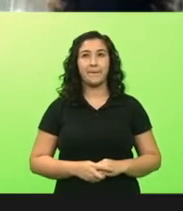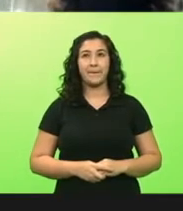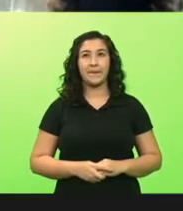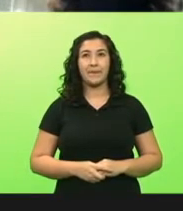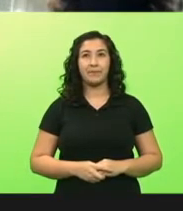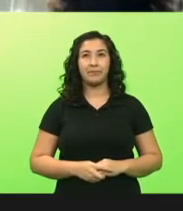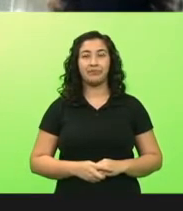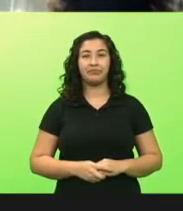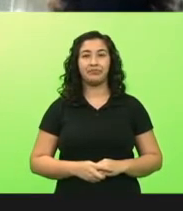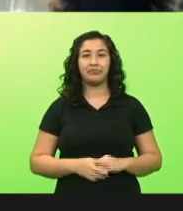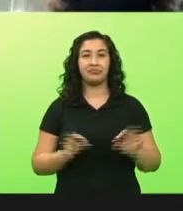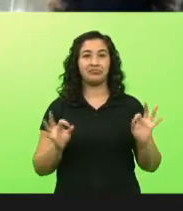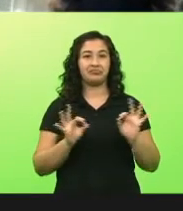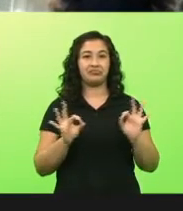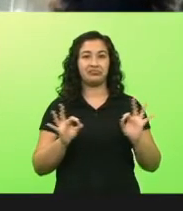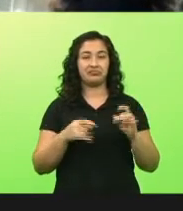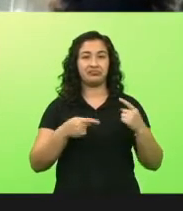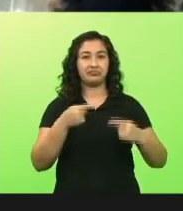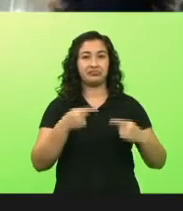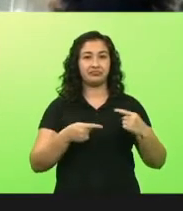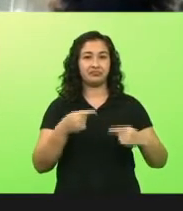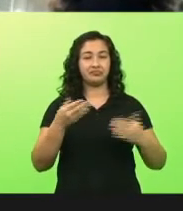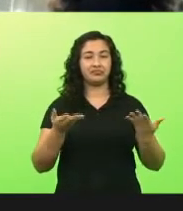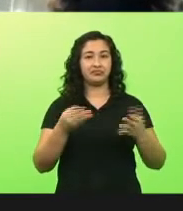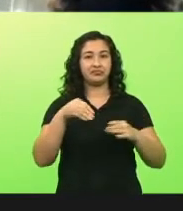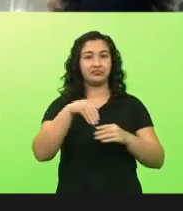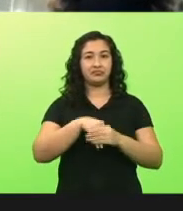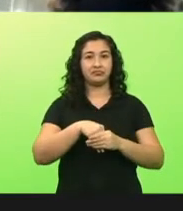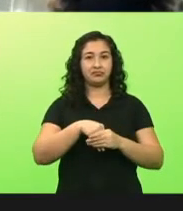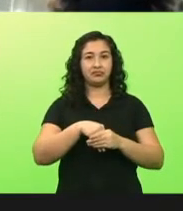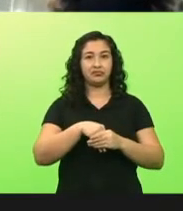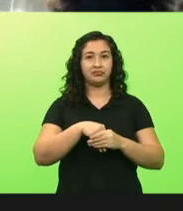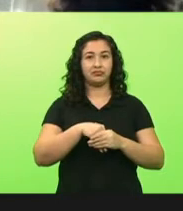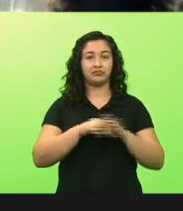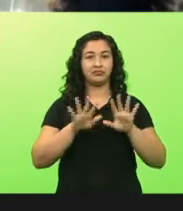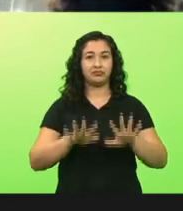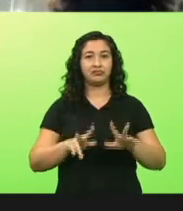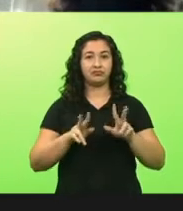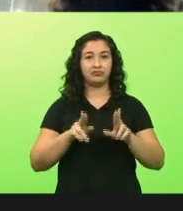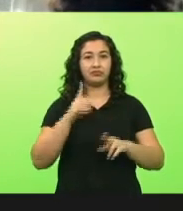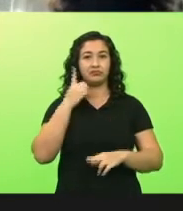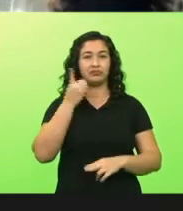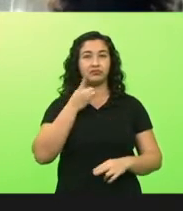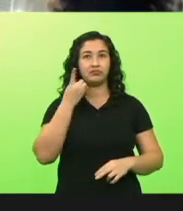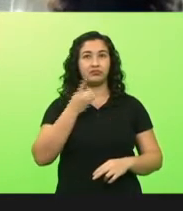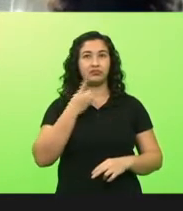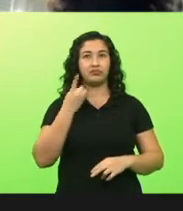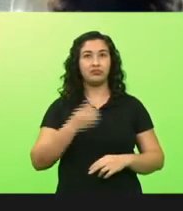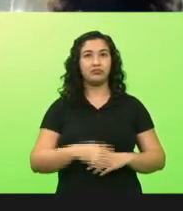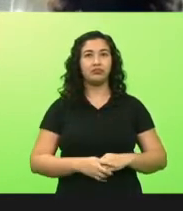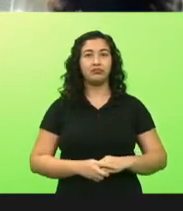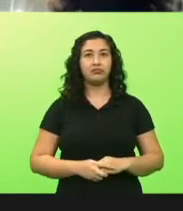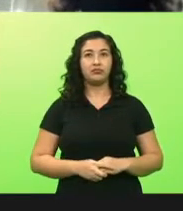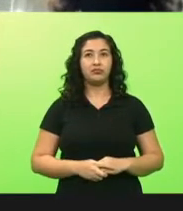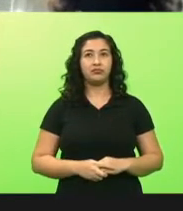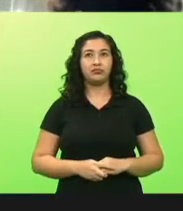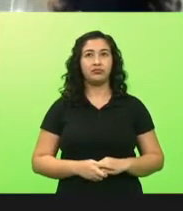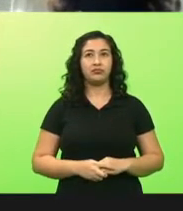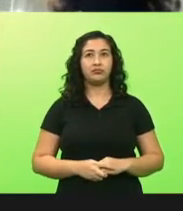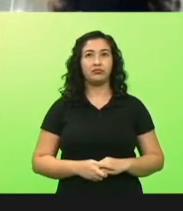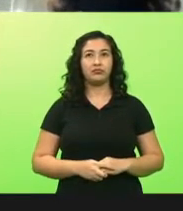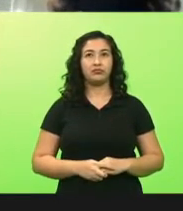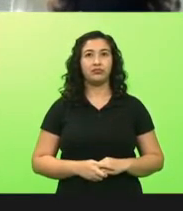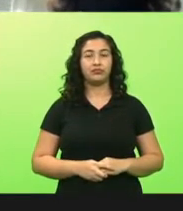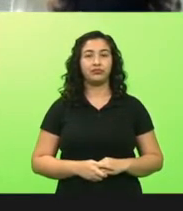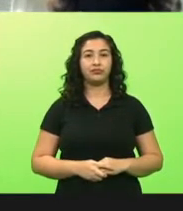Não havendo mais quem queira discutir em votação, deputados que aprovam, permaneçam como se encontram. Questão de ordem, senhor presidente. Questão